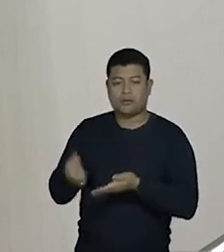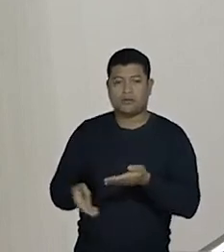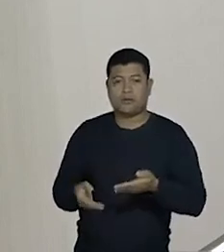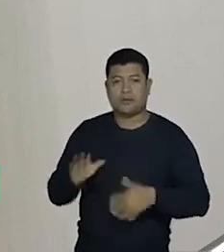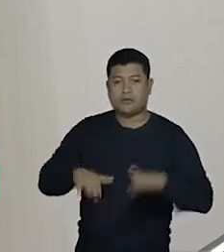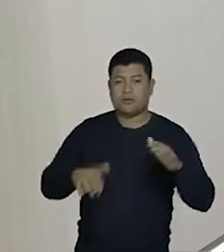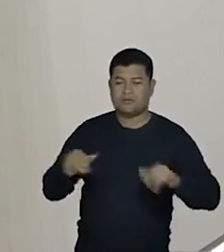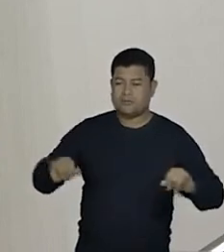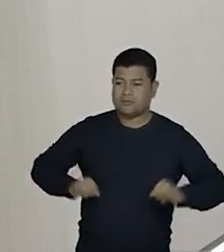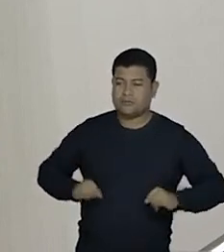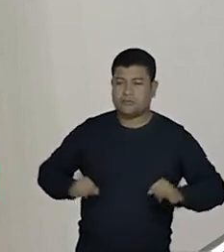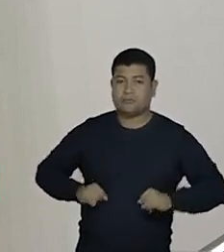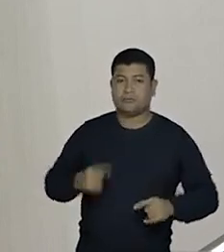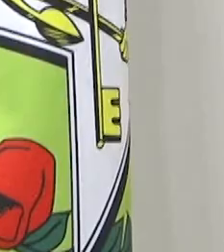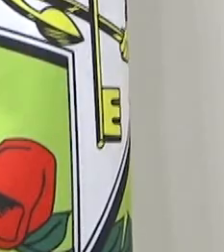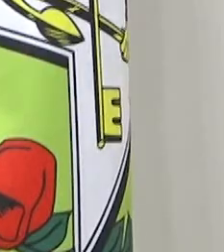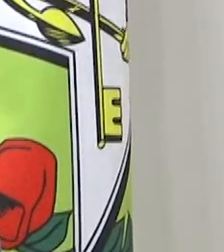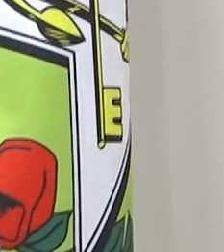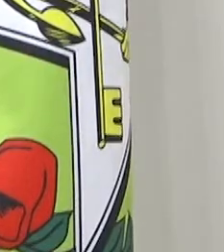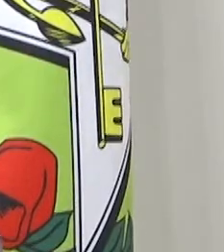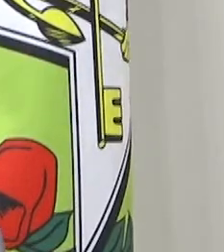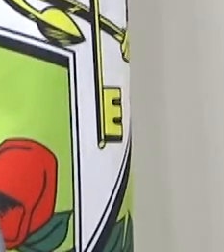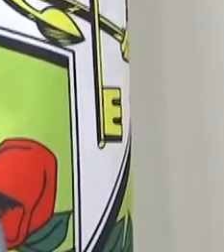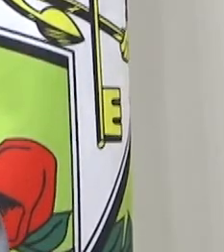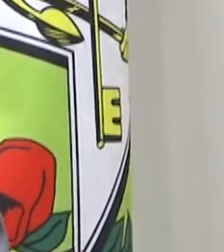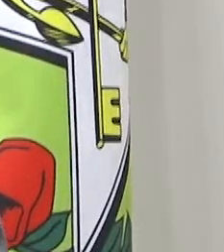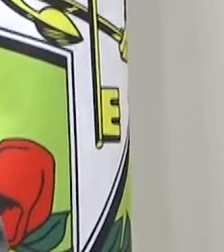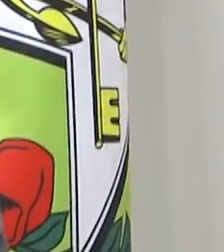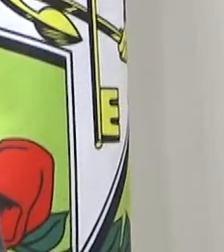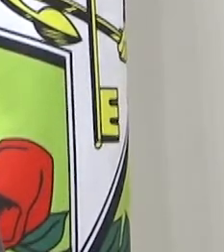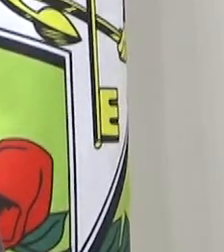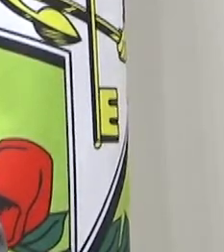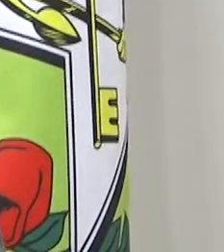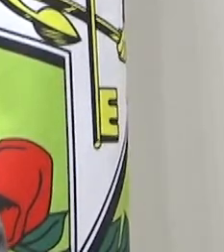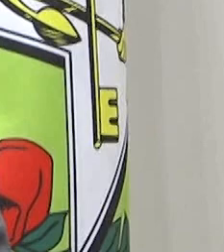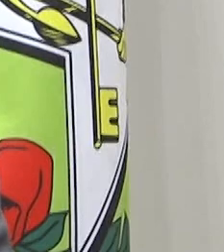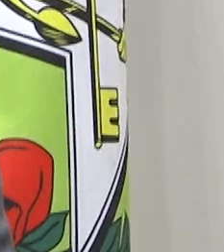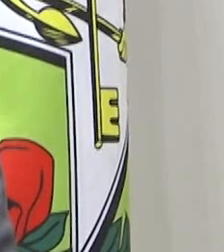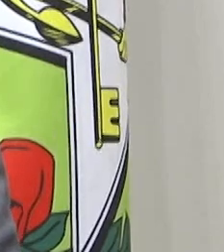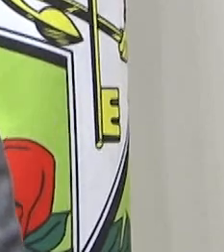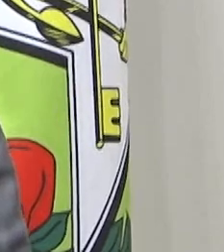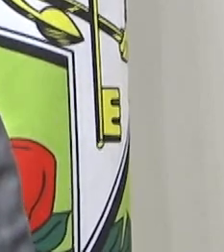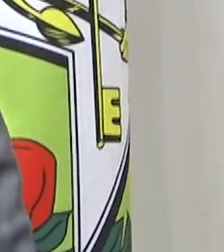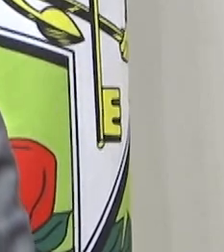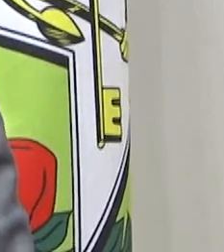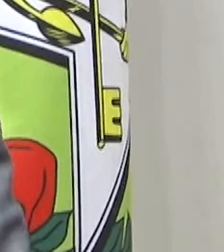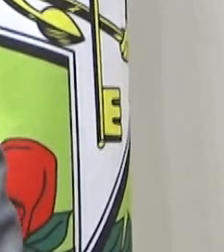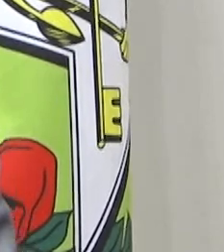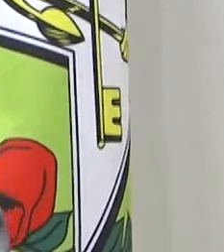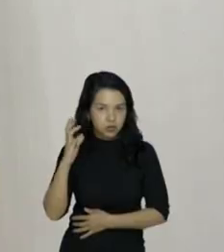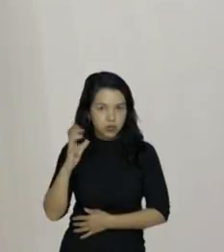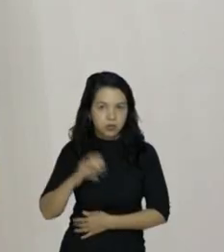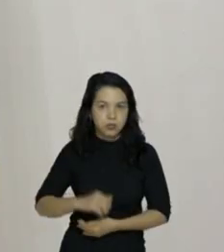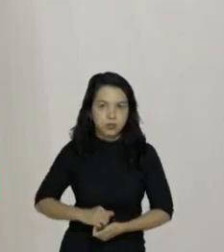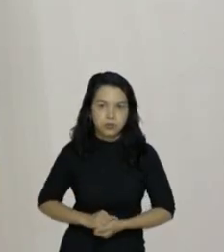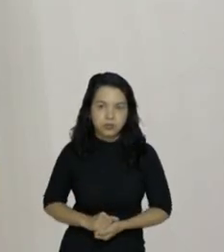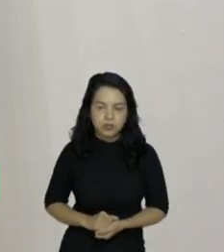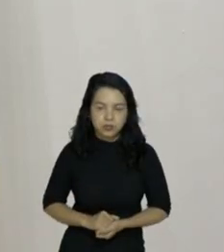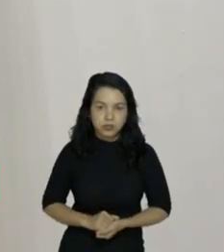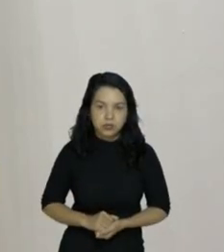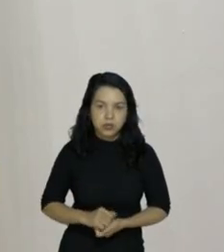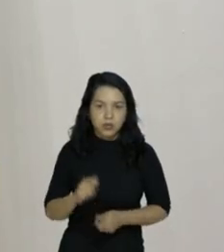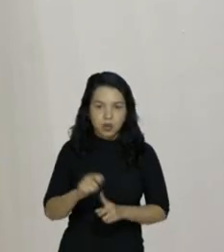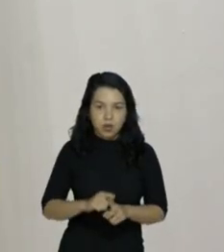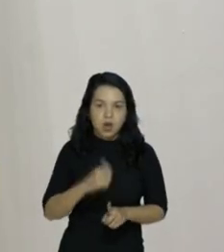o dinheiro ser mal investido o deputado falou sobre o Combate à violência contra a mulher é agosto